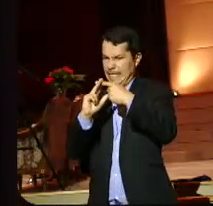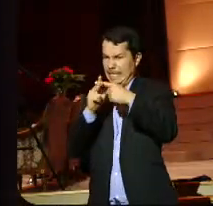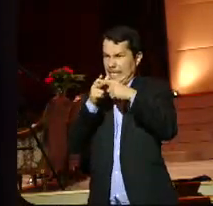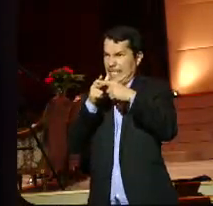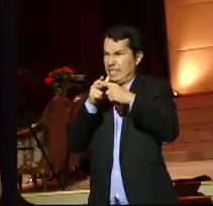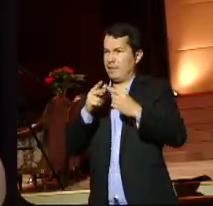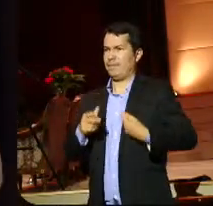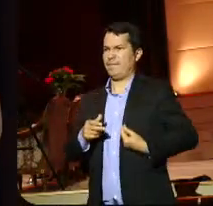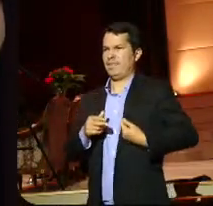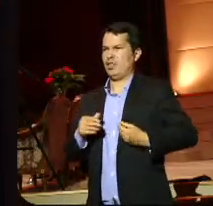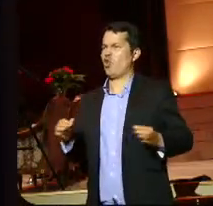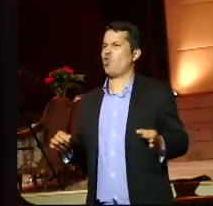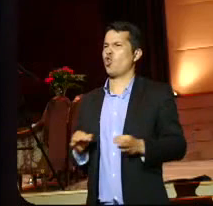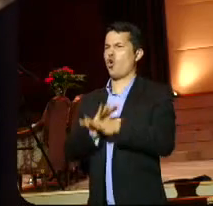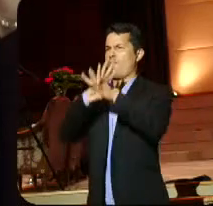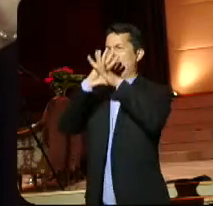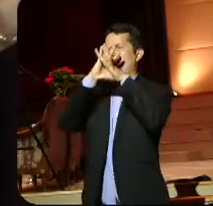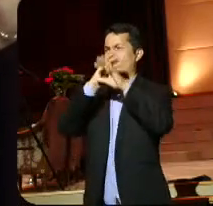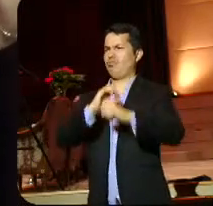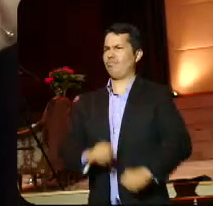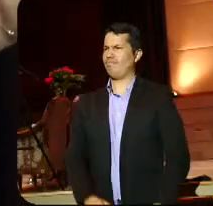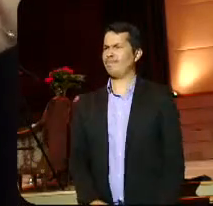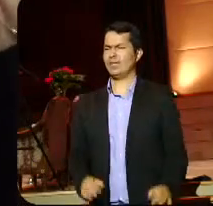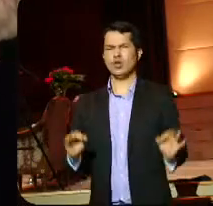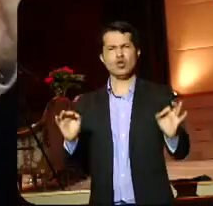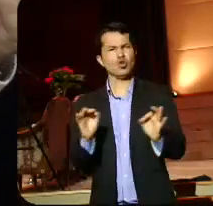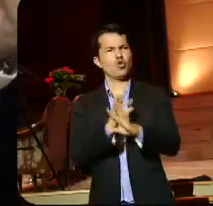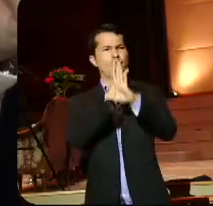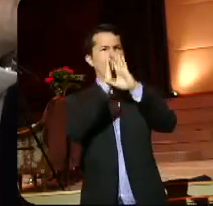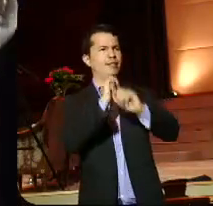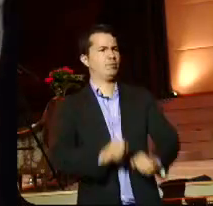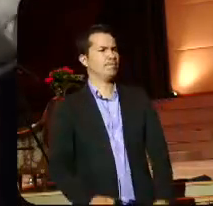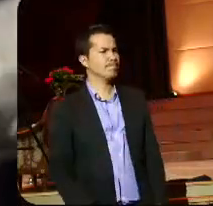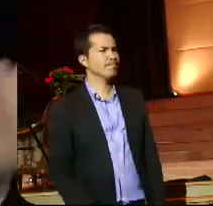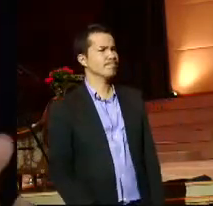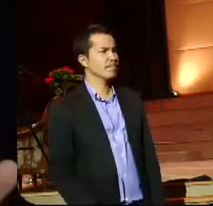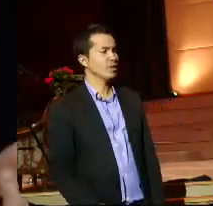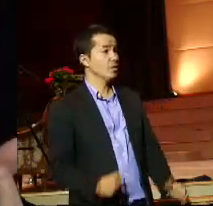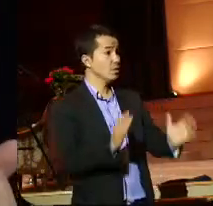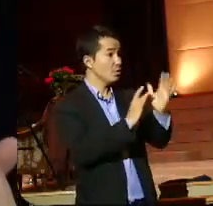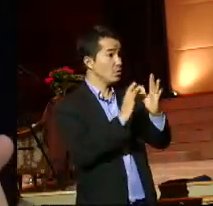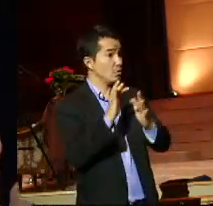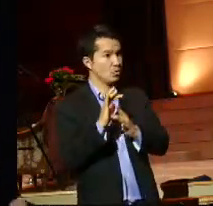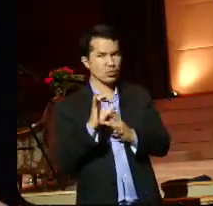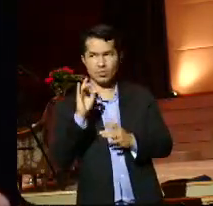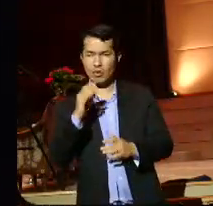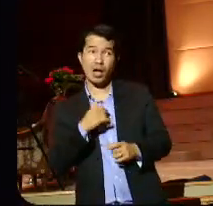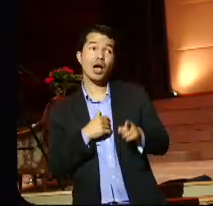não apenas restitui a Pedro a condição de amizade,